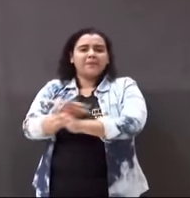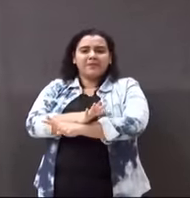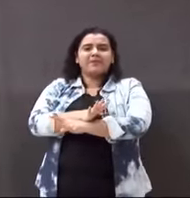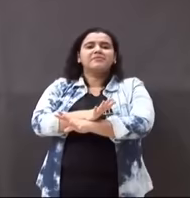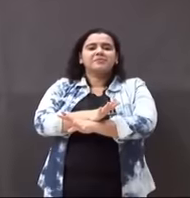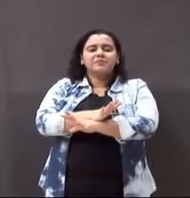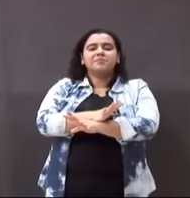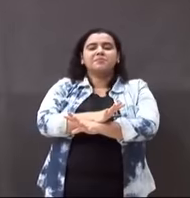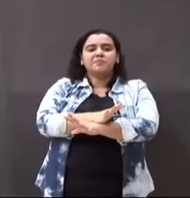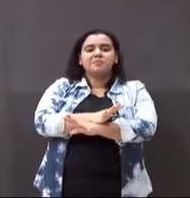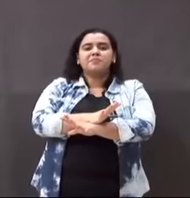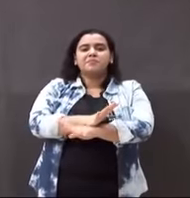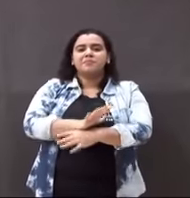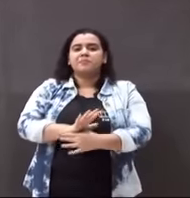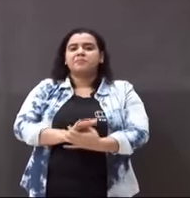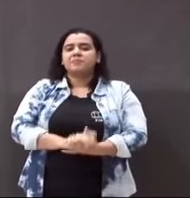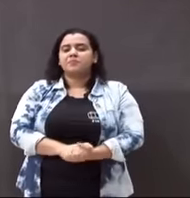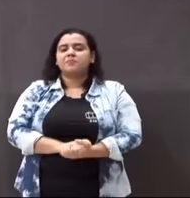passar.